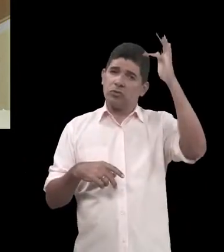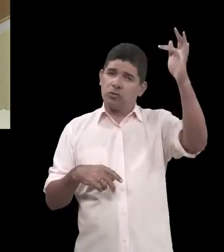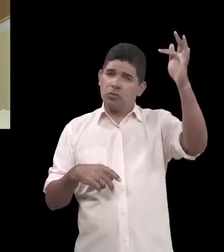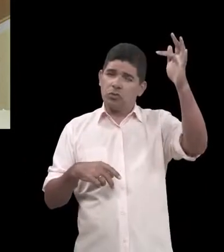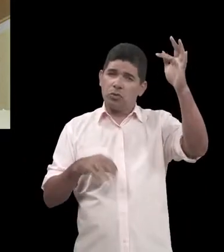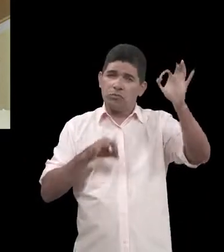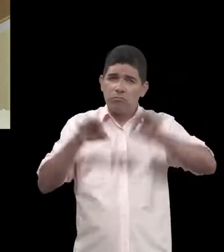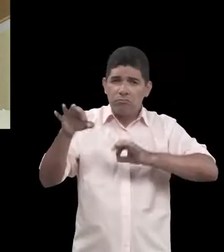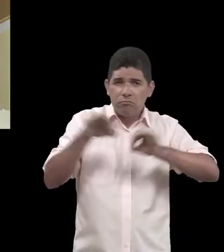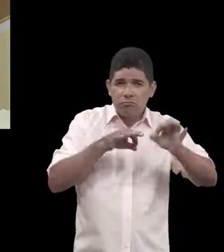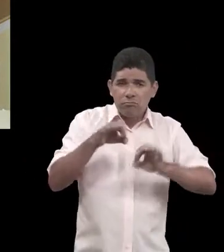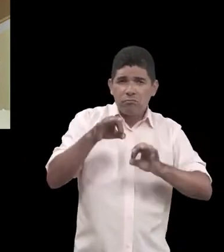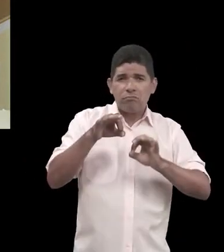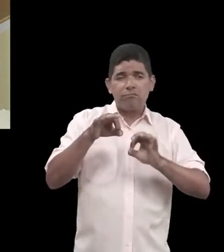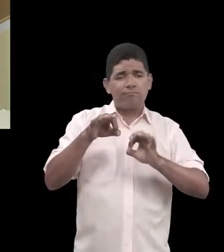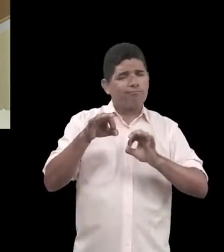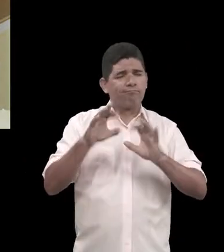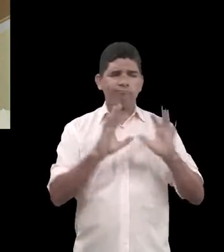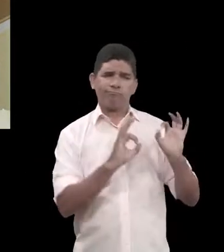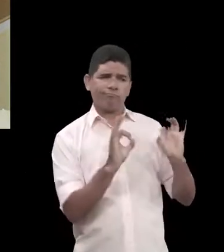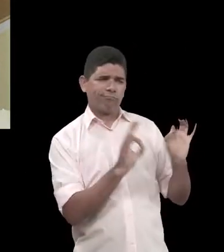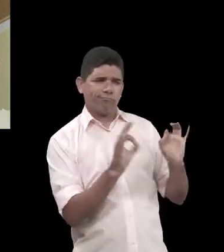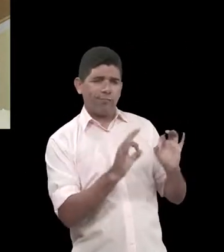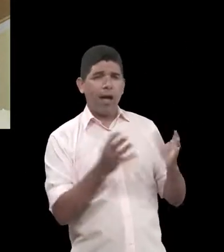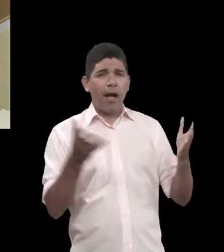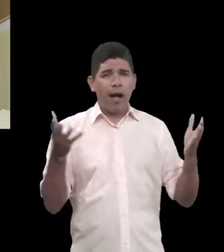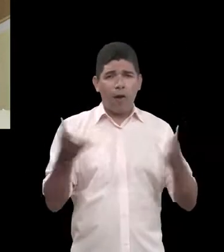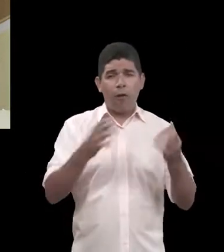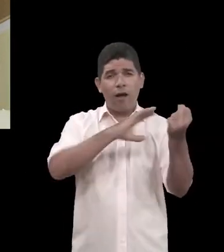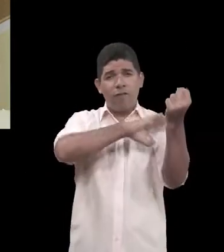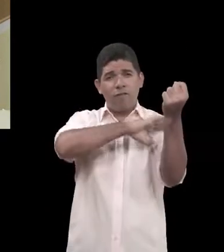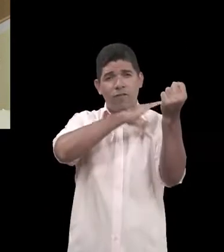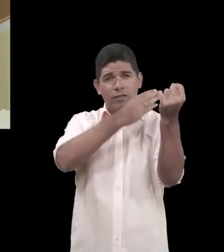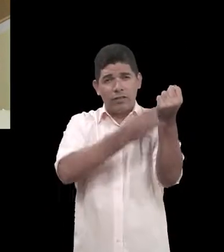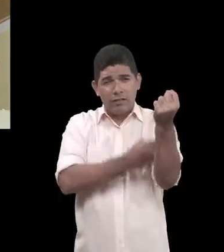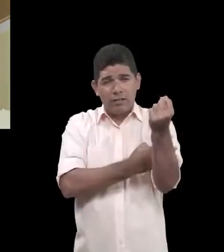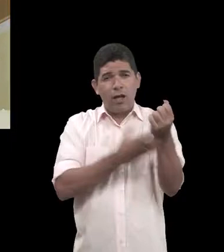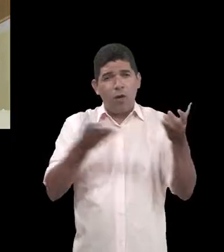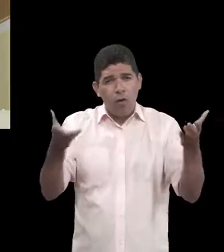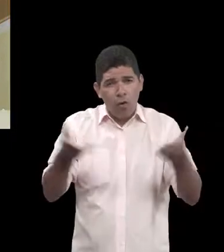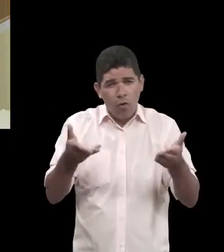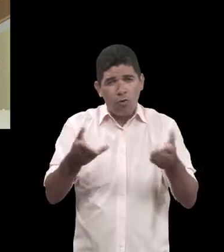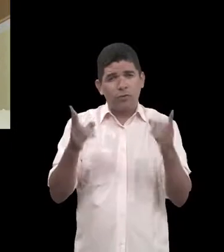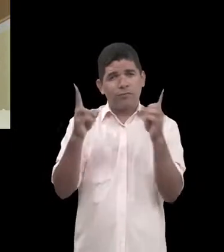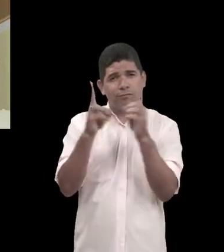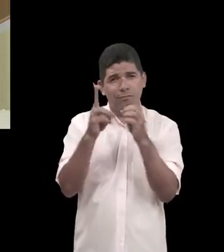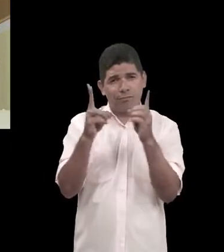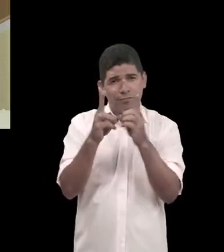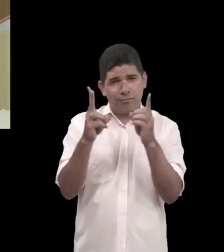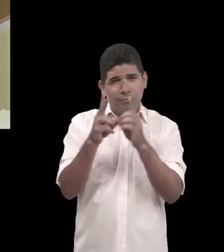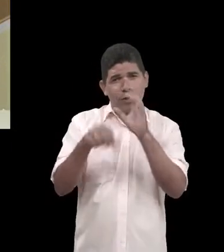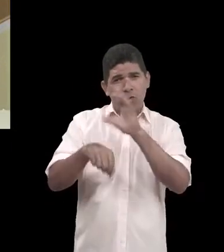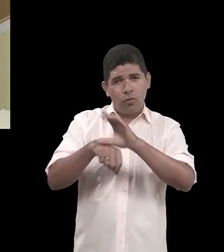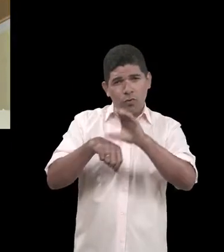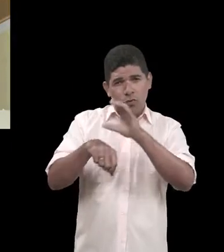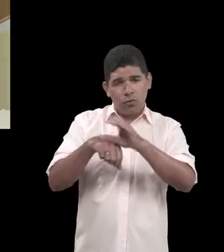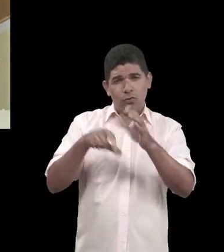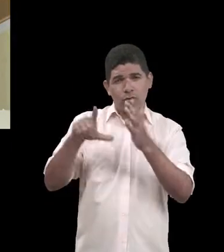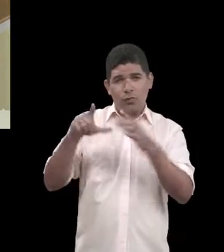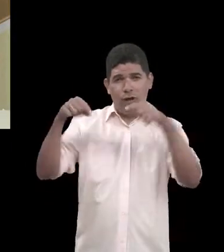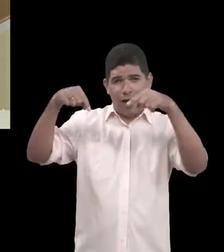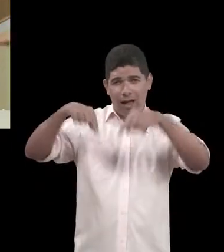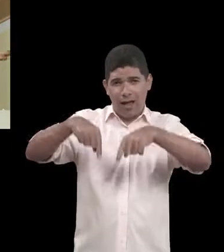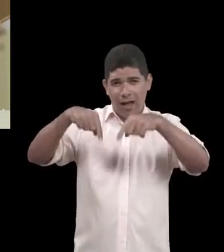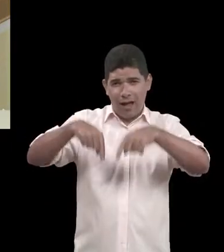está se dedicando muito mesmo a fortalecer o curso de Letras Libras atual. Até porque é bastante novo. Né? Fincar as nossas bases para